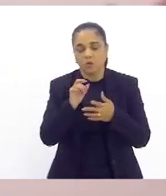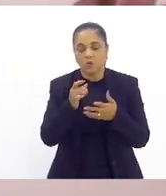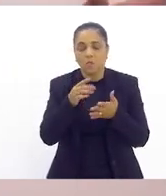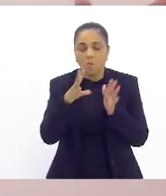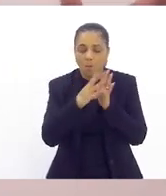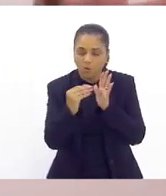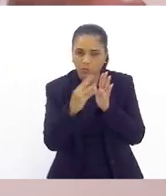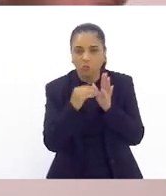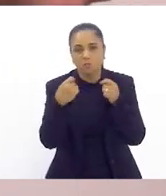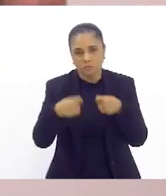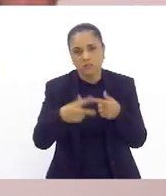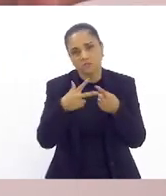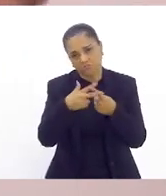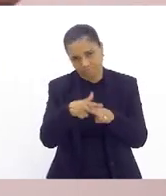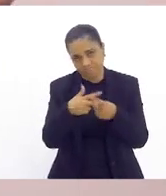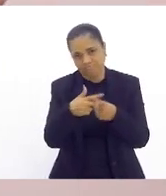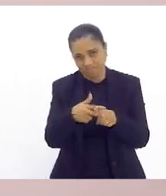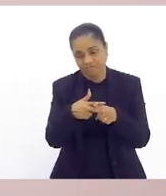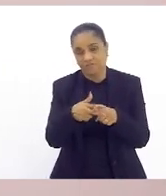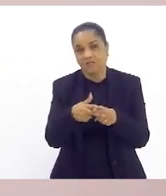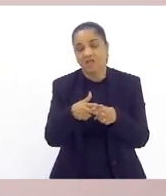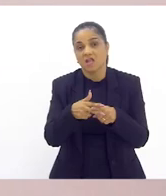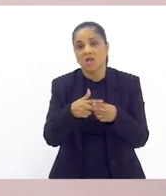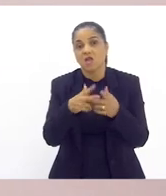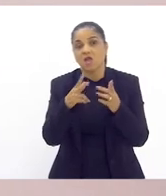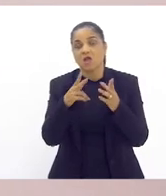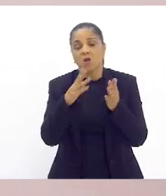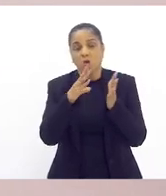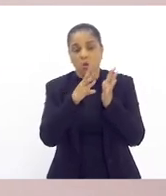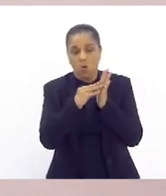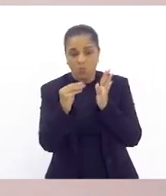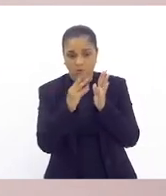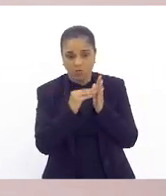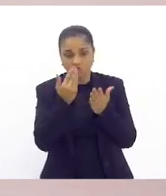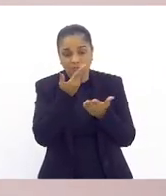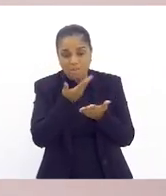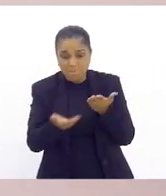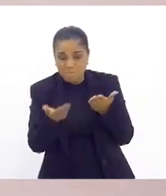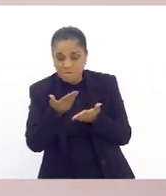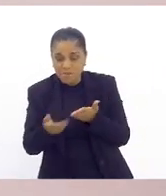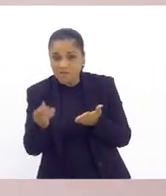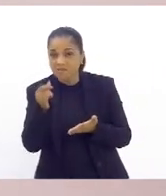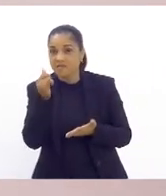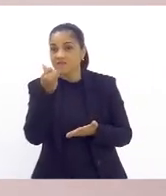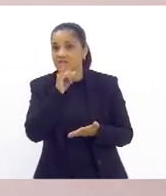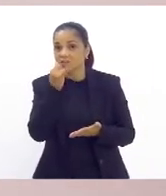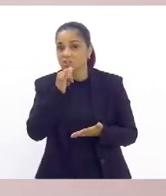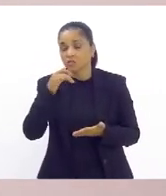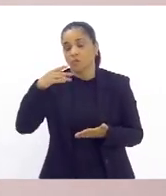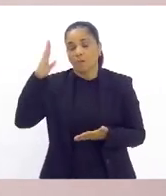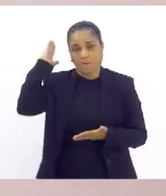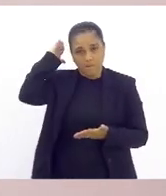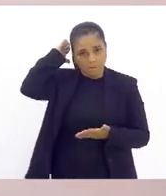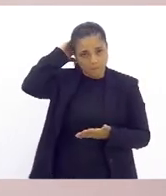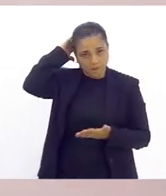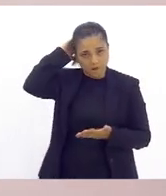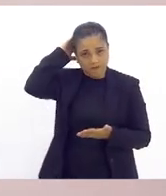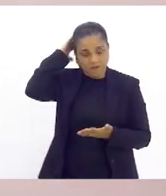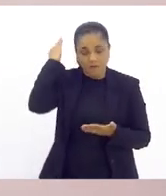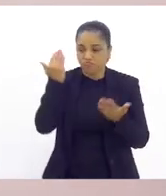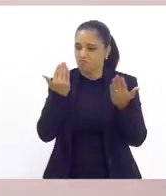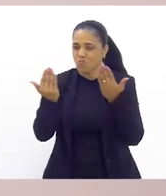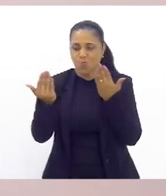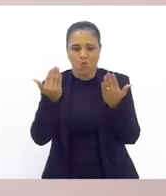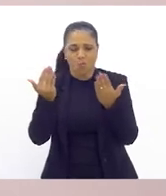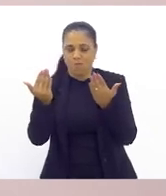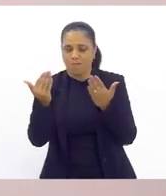então assim o modelo da perda de energia no Paraná por exemplo não pode ser comparado com que existe no Rio de